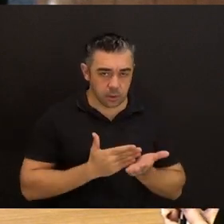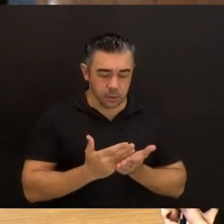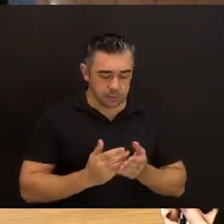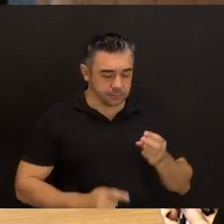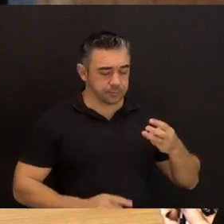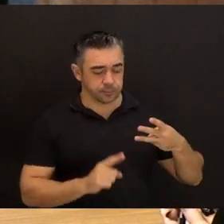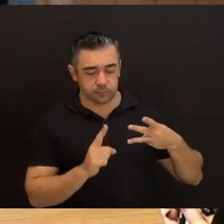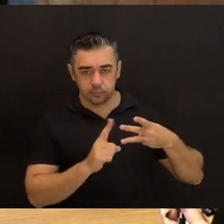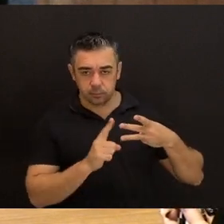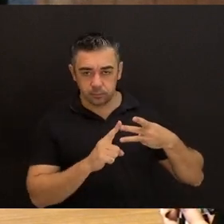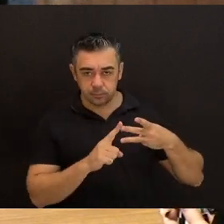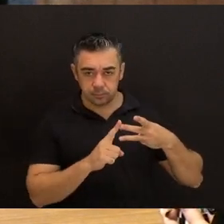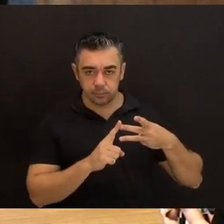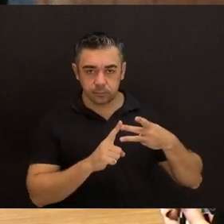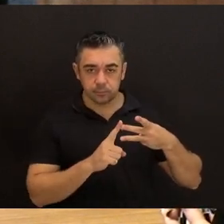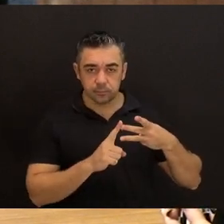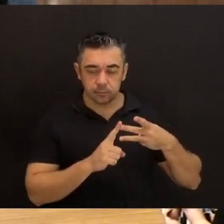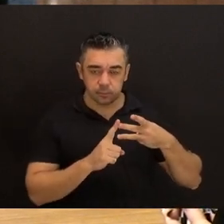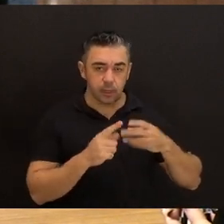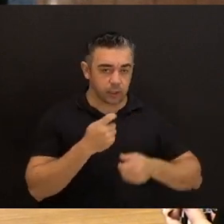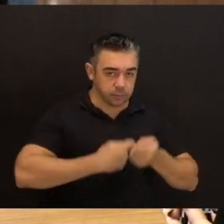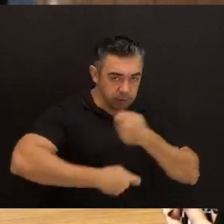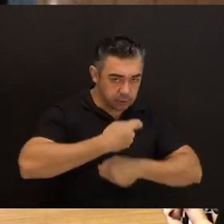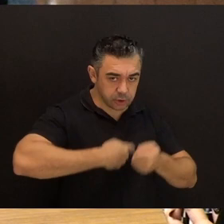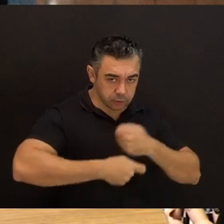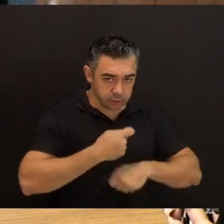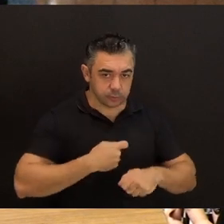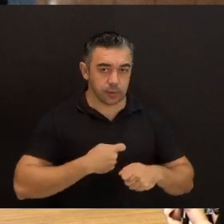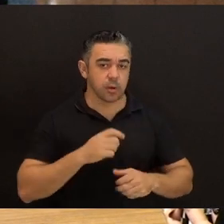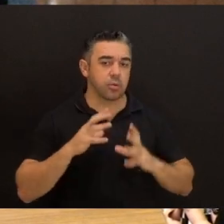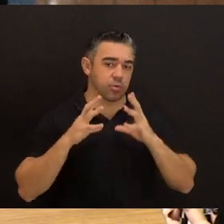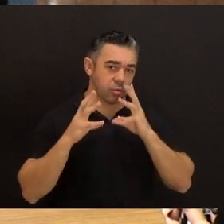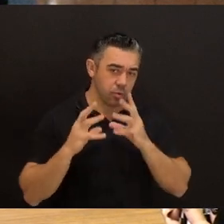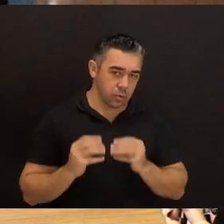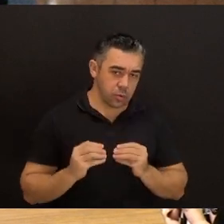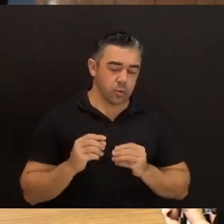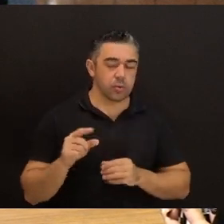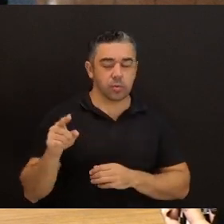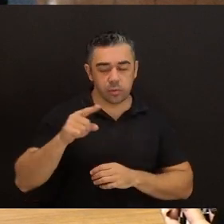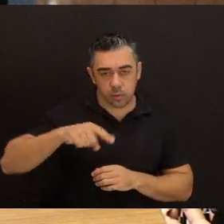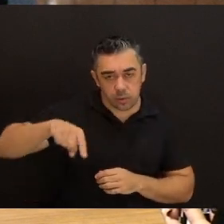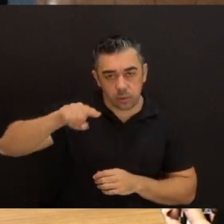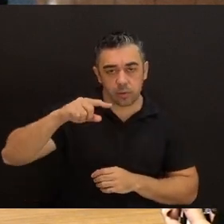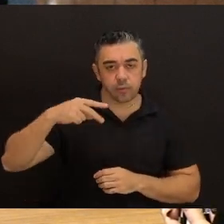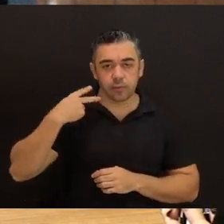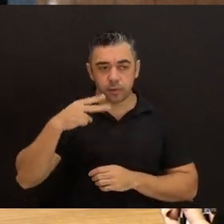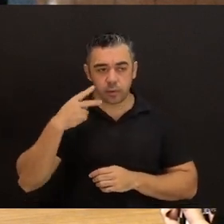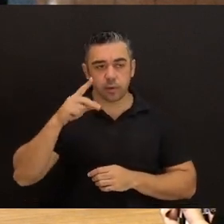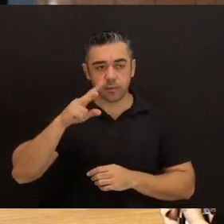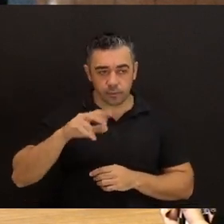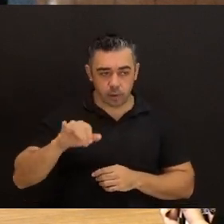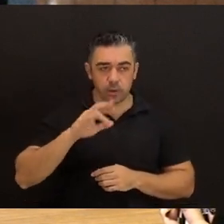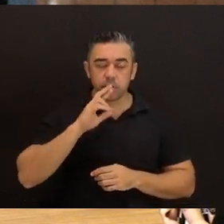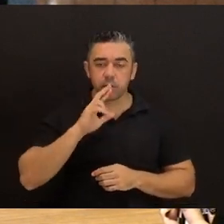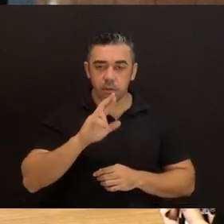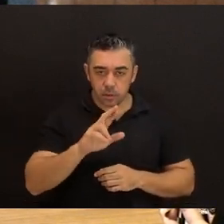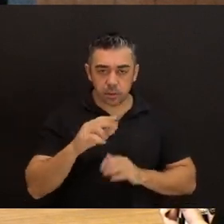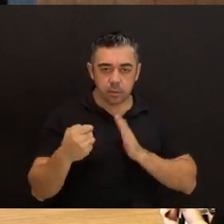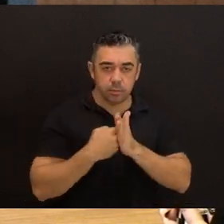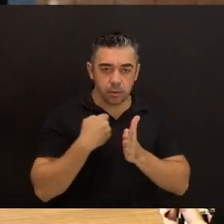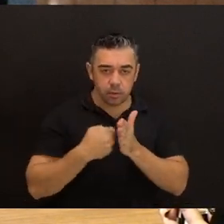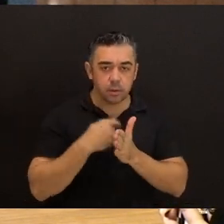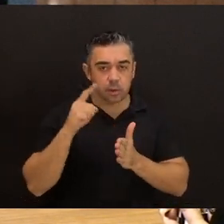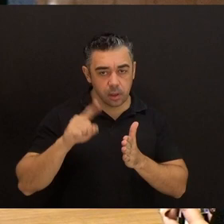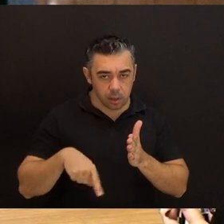também o encaminhamento administrativo e tudo isso senhores vereadores aqui até respondendo as indagações será